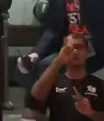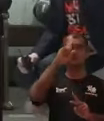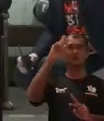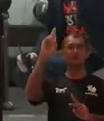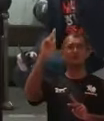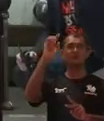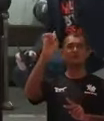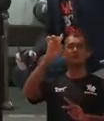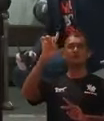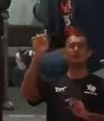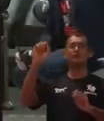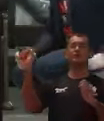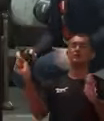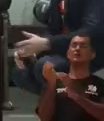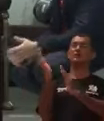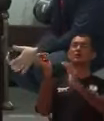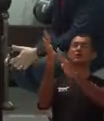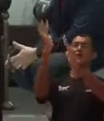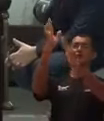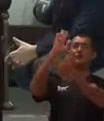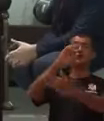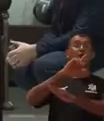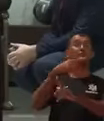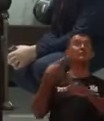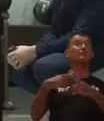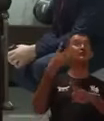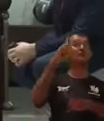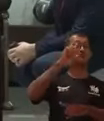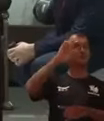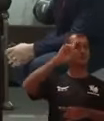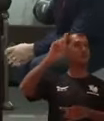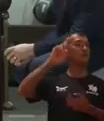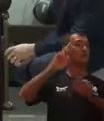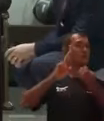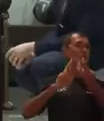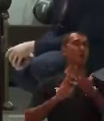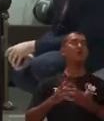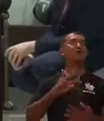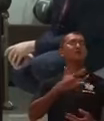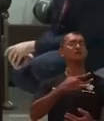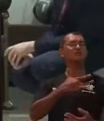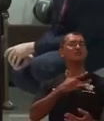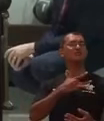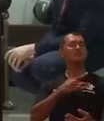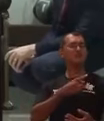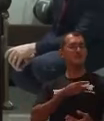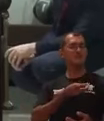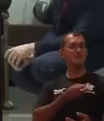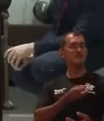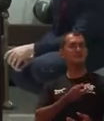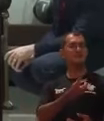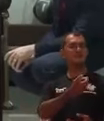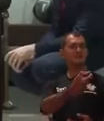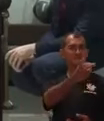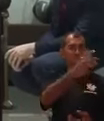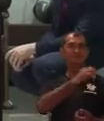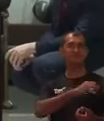Deus seja louvado por tudo, porque o Senhor é bom e a sua misericórdia dura para